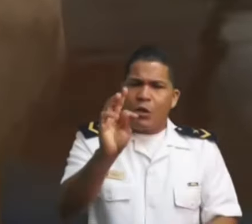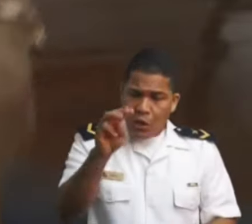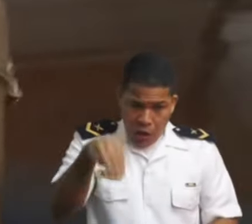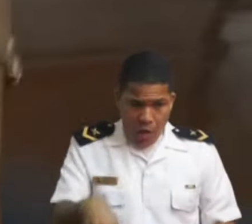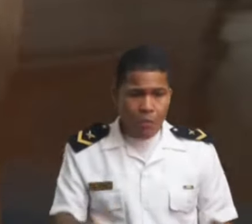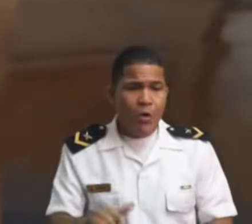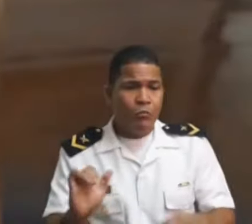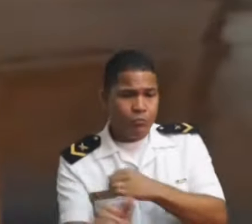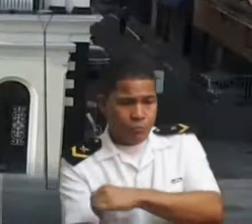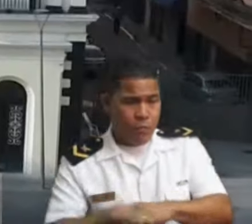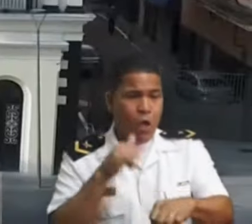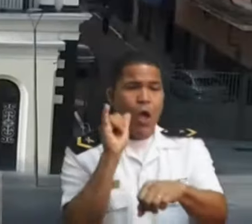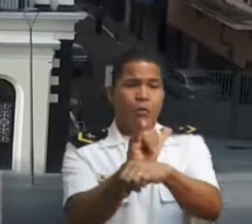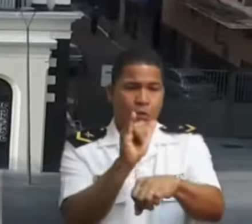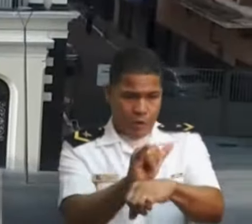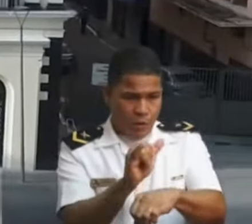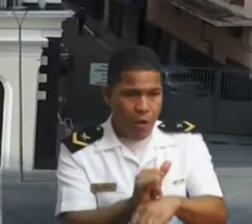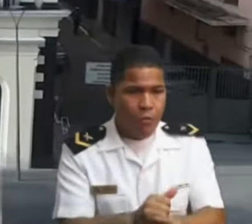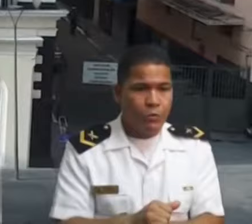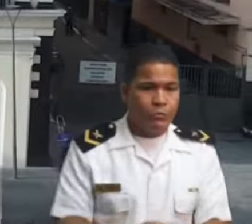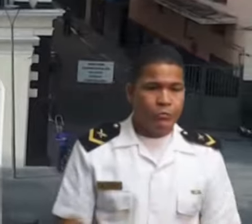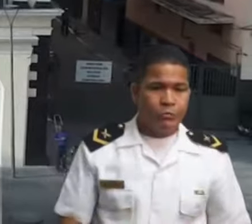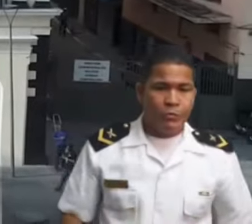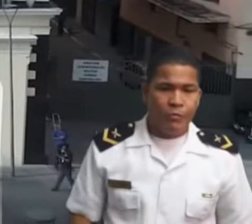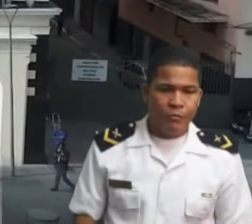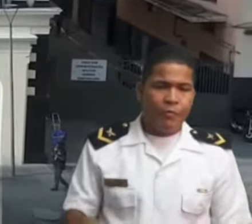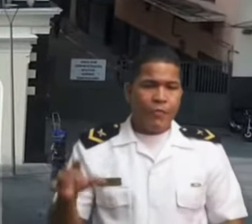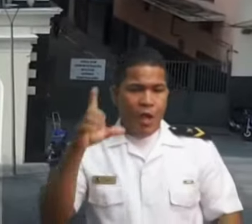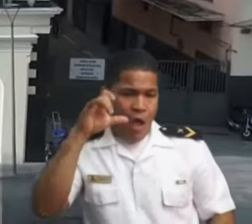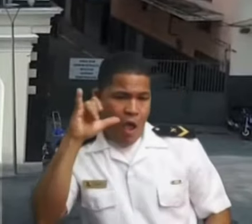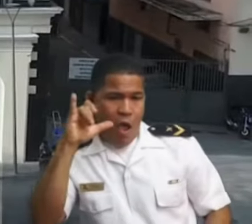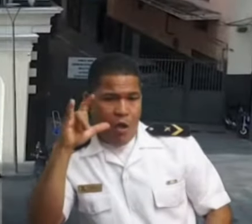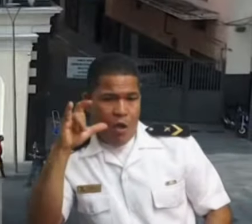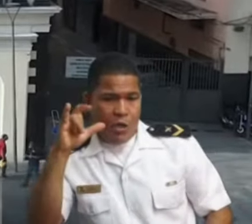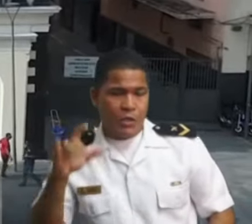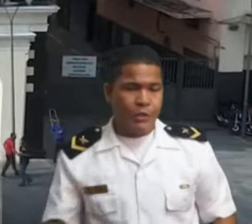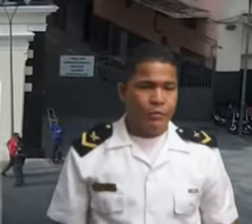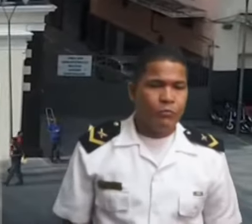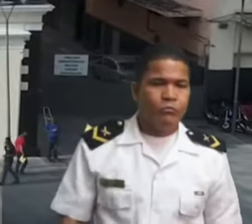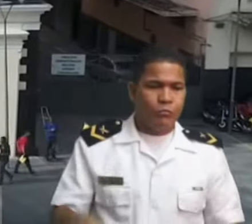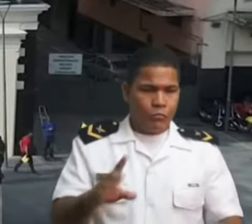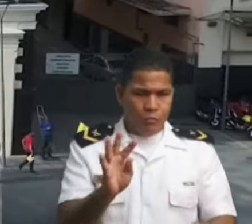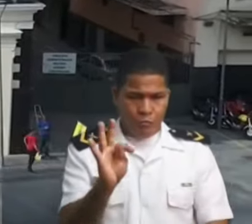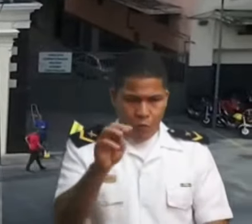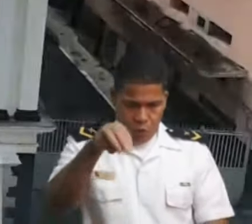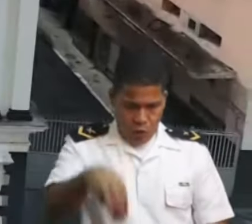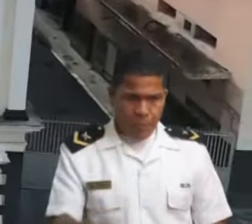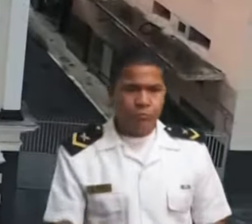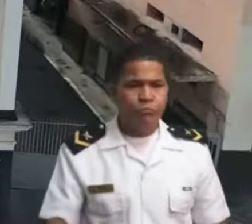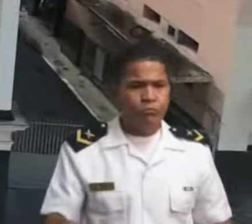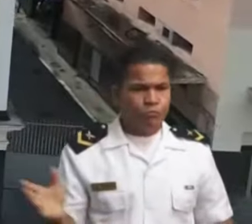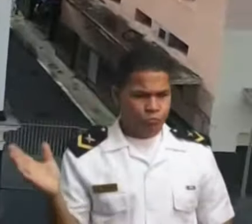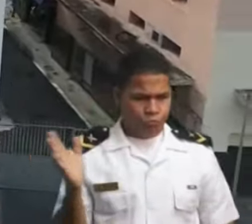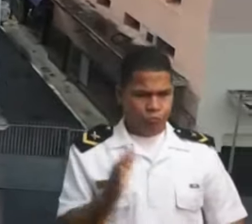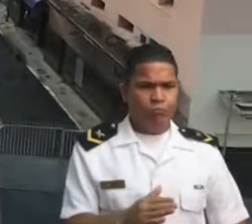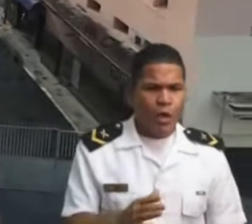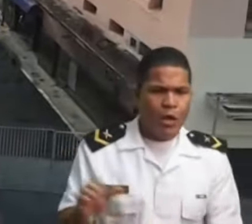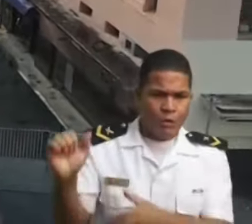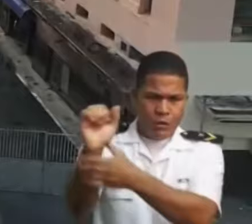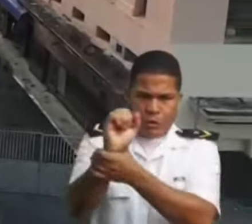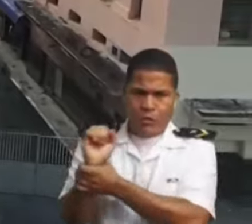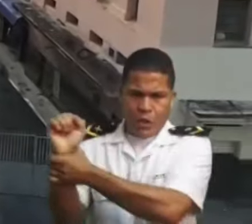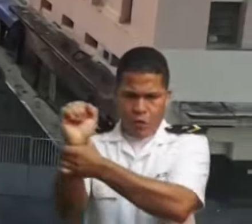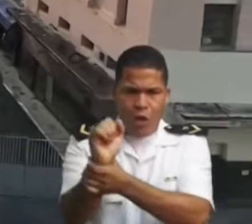YouTube e LinkedIn. O Tribunal Marítimo traz segurança jurídica para a gente do mar, para a gente do porto e para